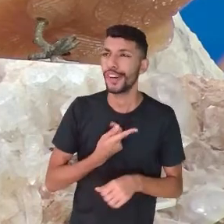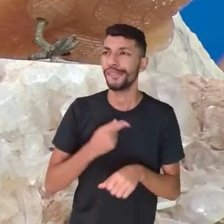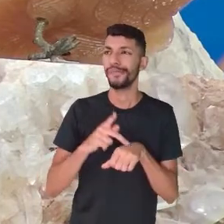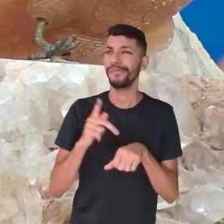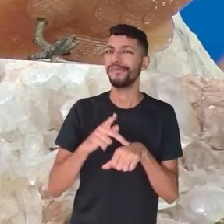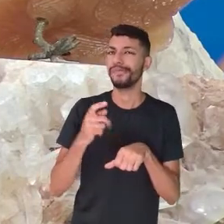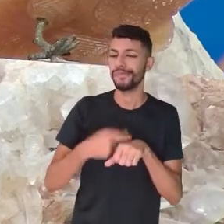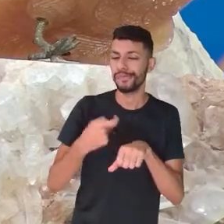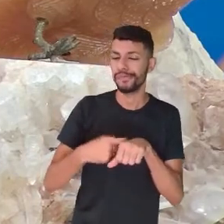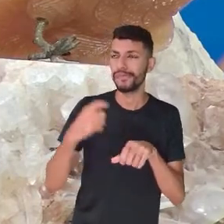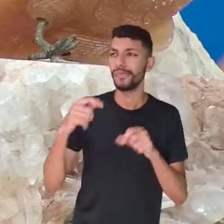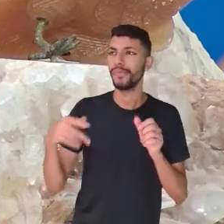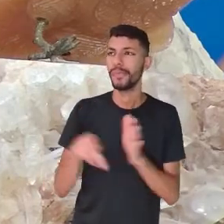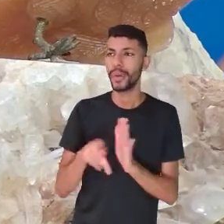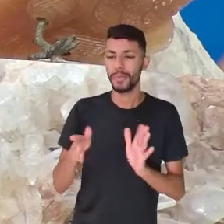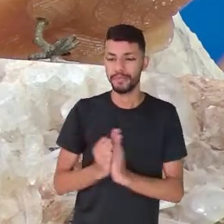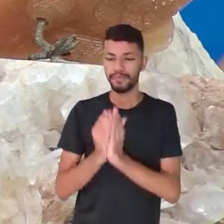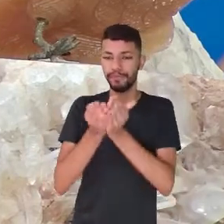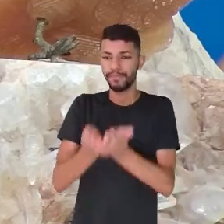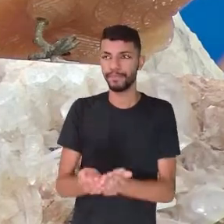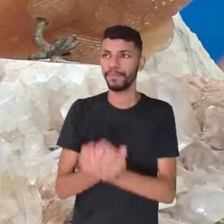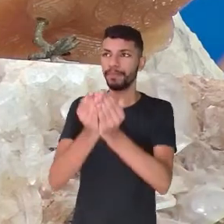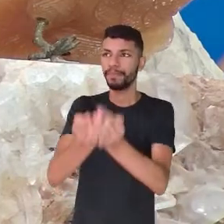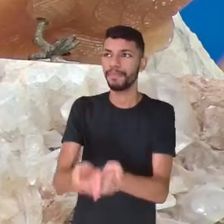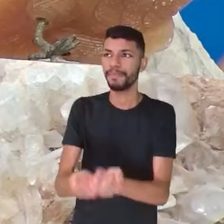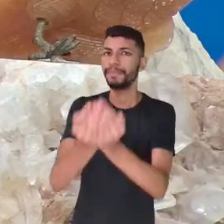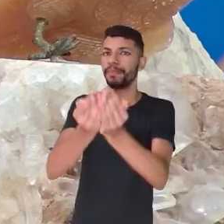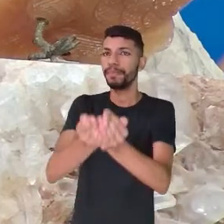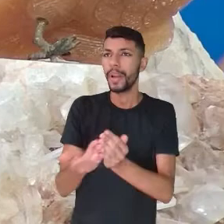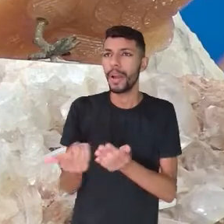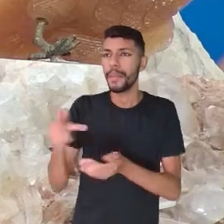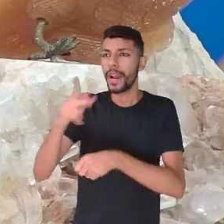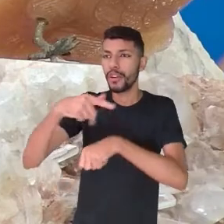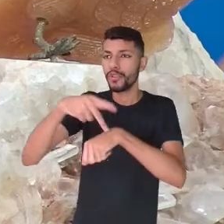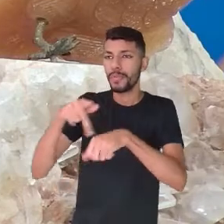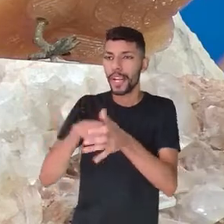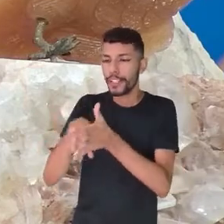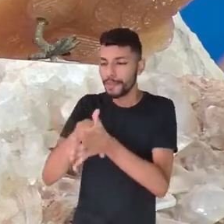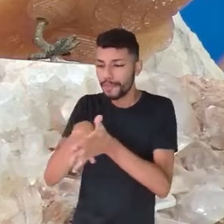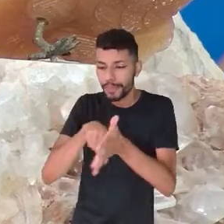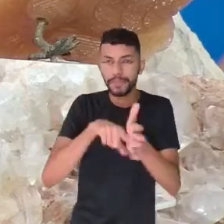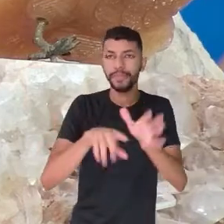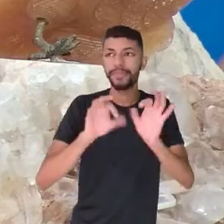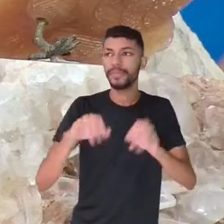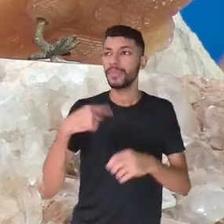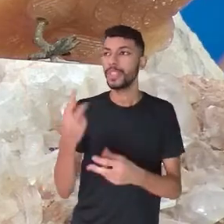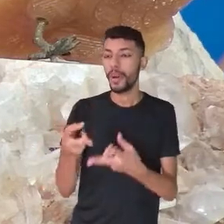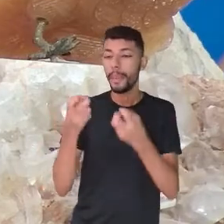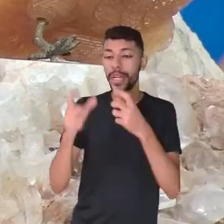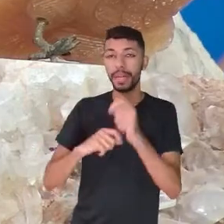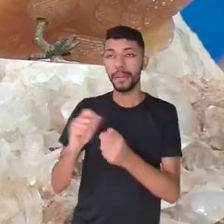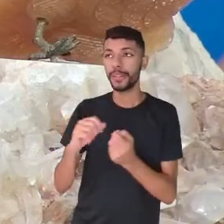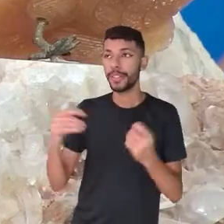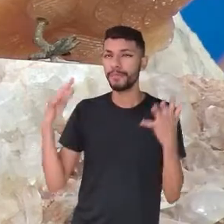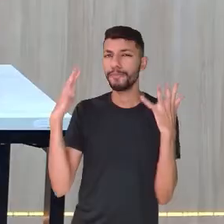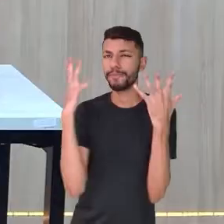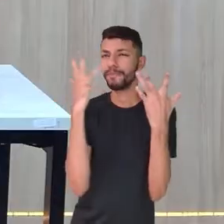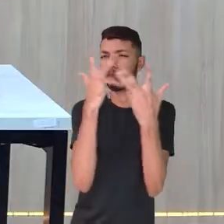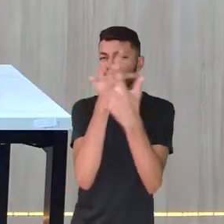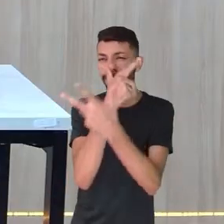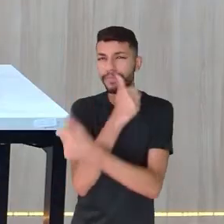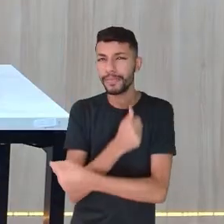né, nas grandes embarcações de volta aí para os países exploradores. E a gente vai ver aqui uma beleza, uma